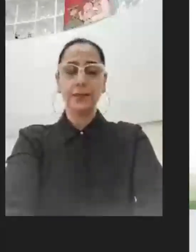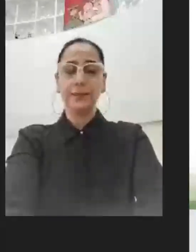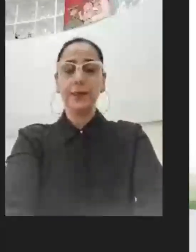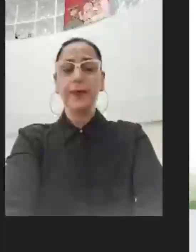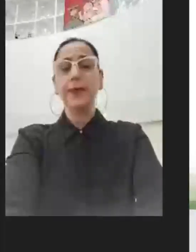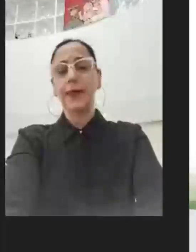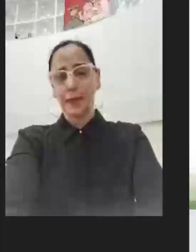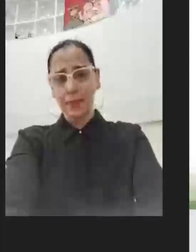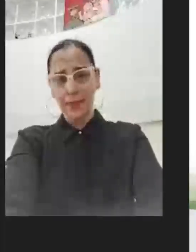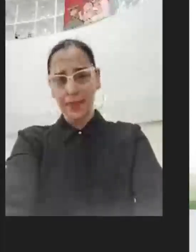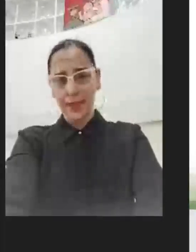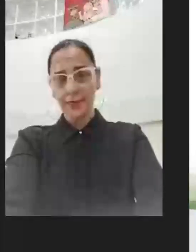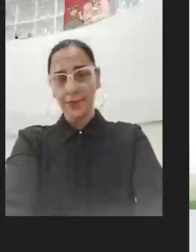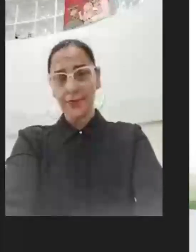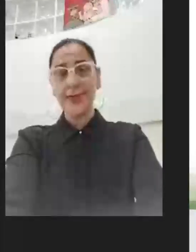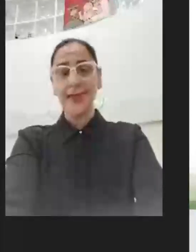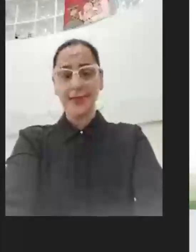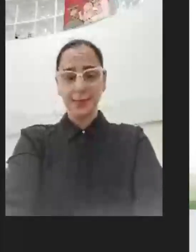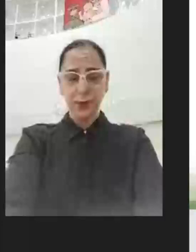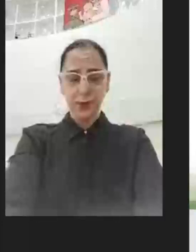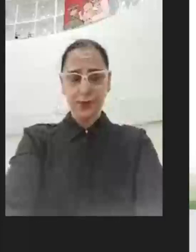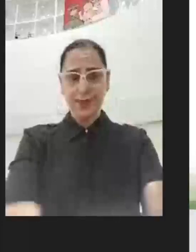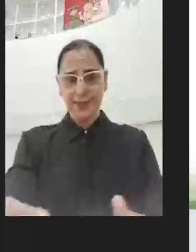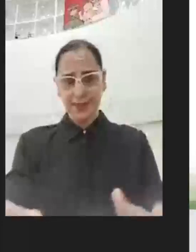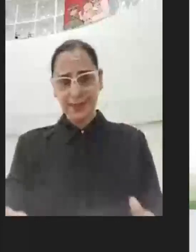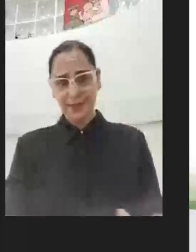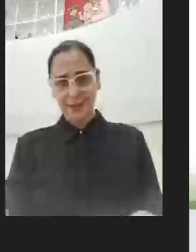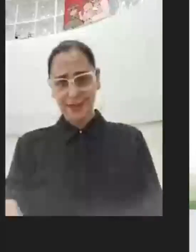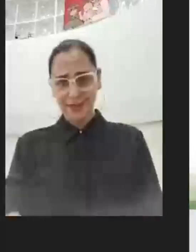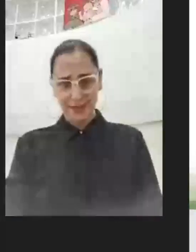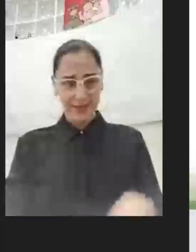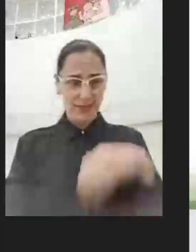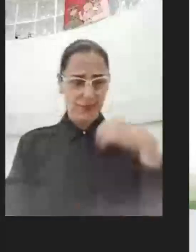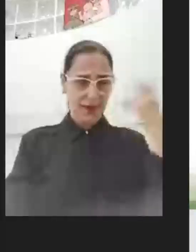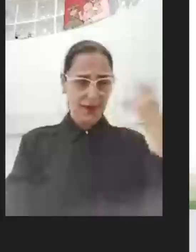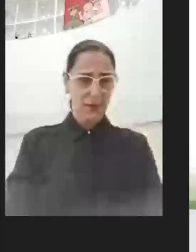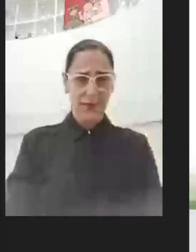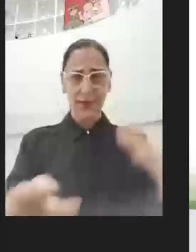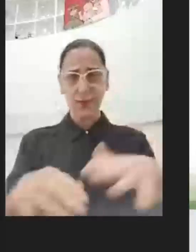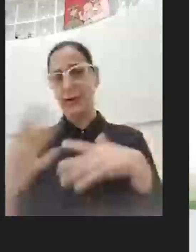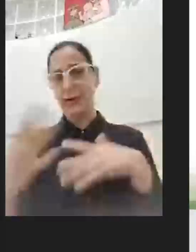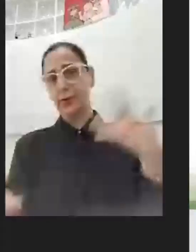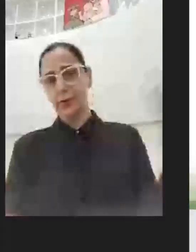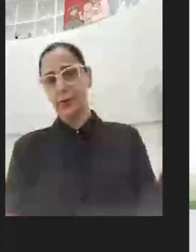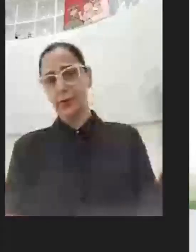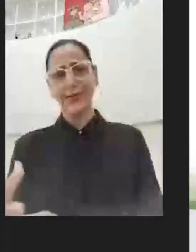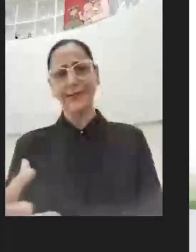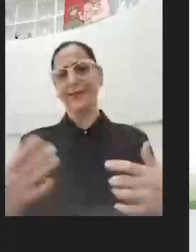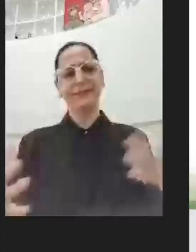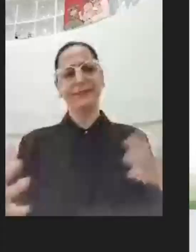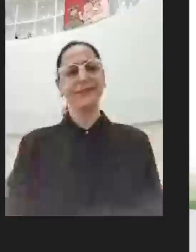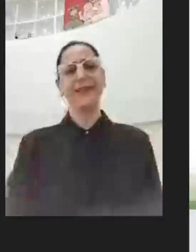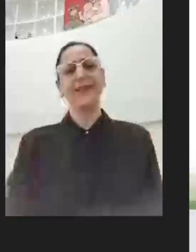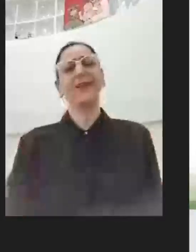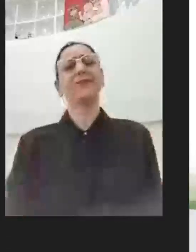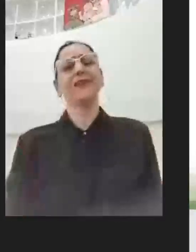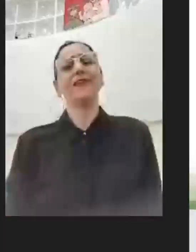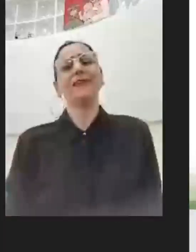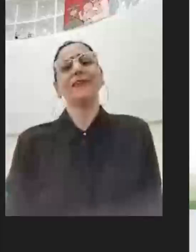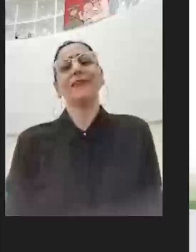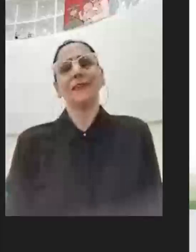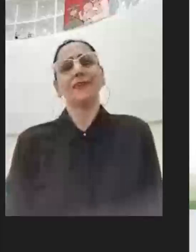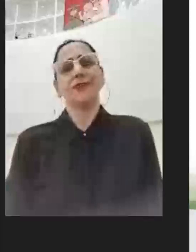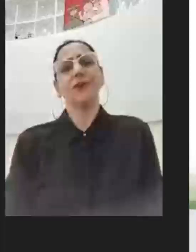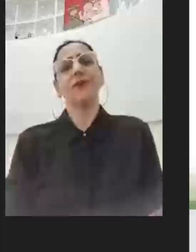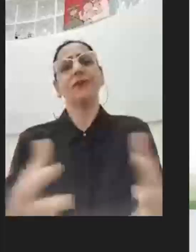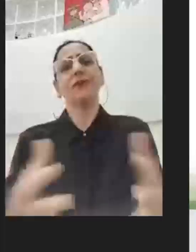casa e ela amamentava. E aí depois ela tinha que levar essa criança, deixar com alguém ou levar para uma escolinha.